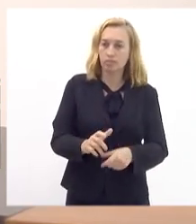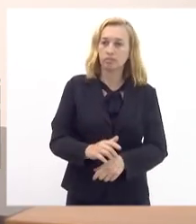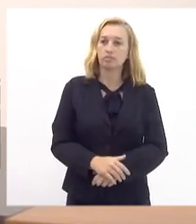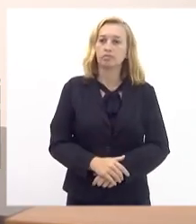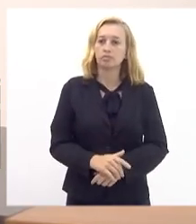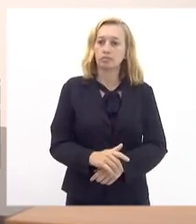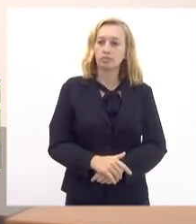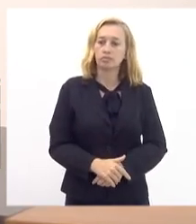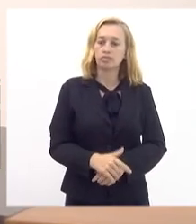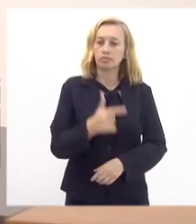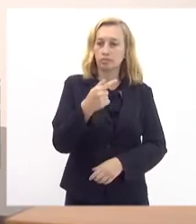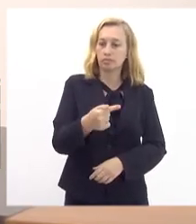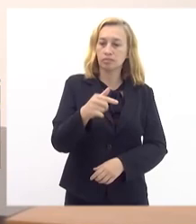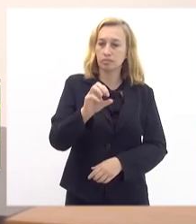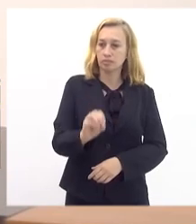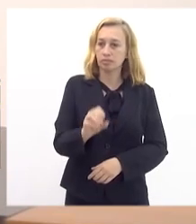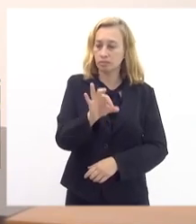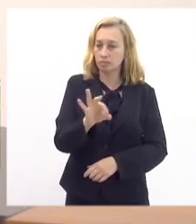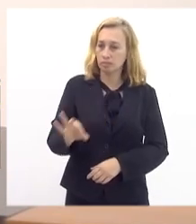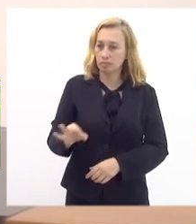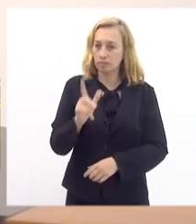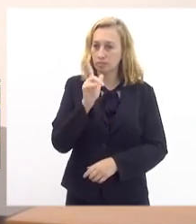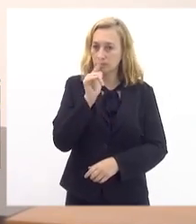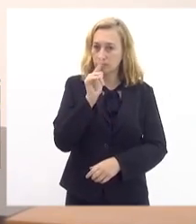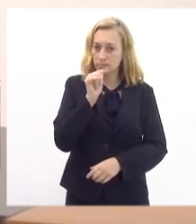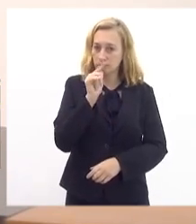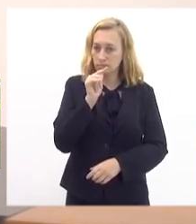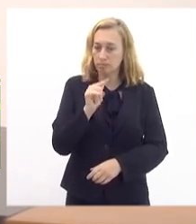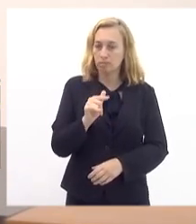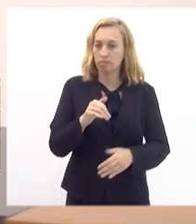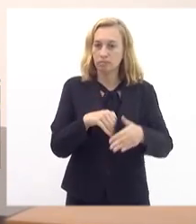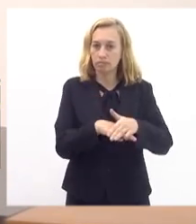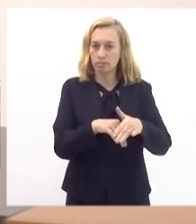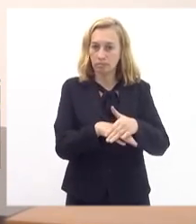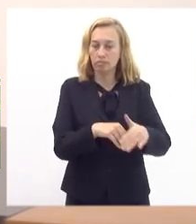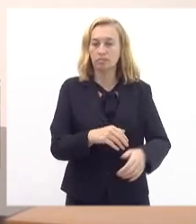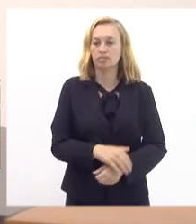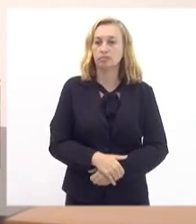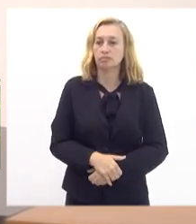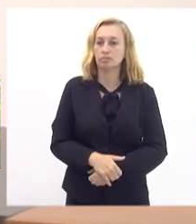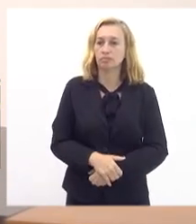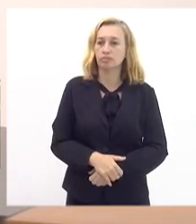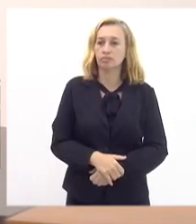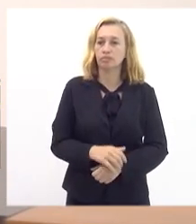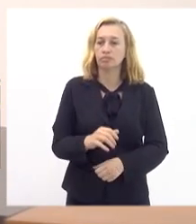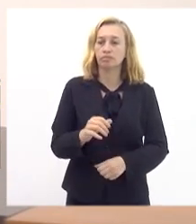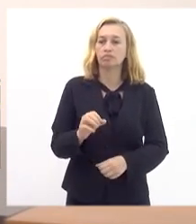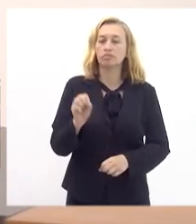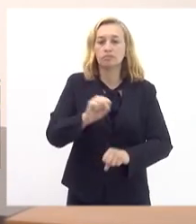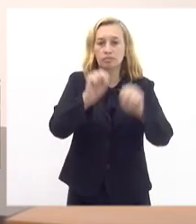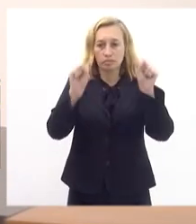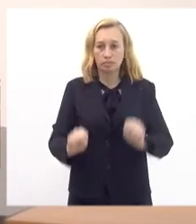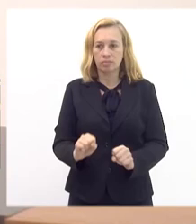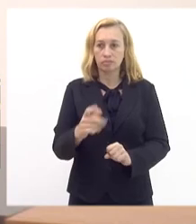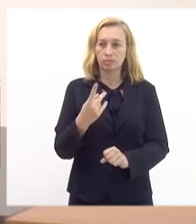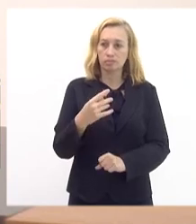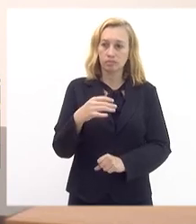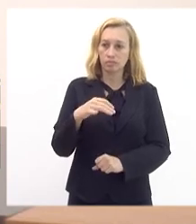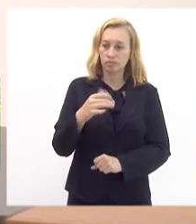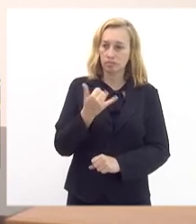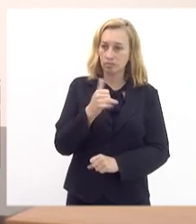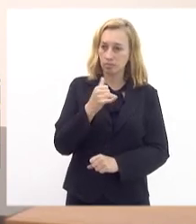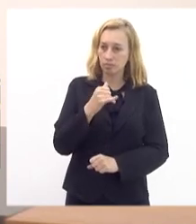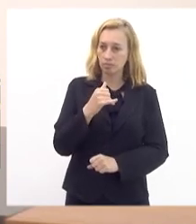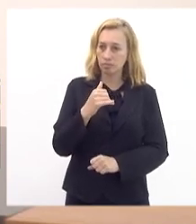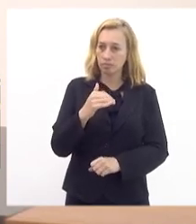uma das sete de setenta por cento da capacidade de armazenar armazenamento do sistema elétrico está no